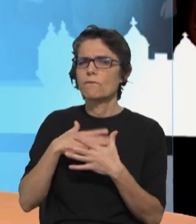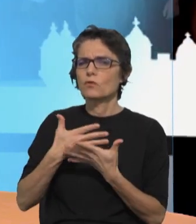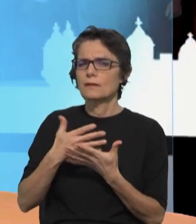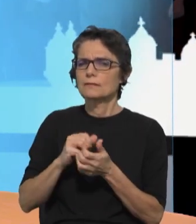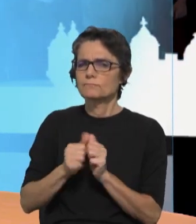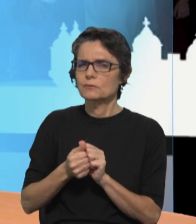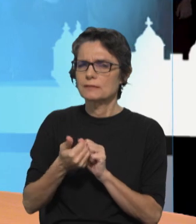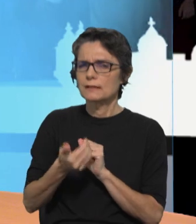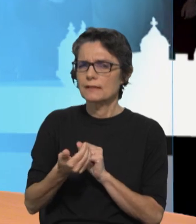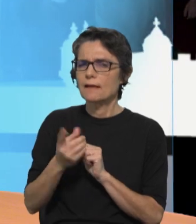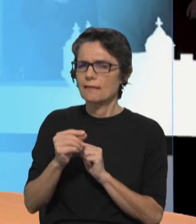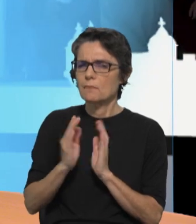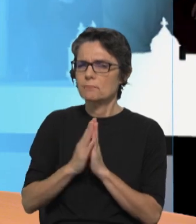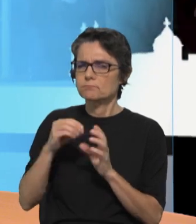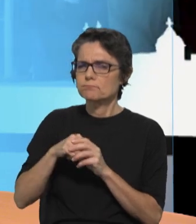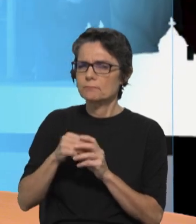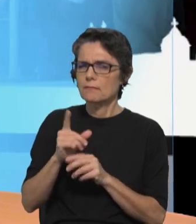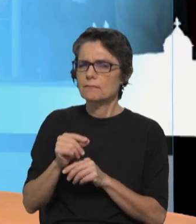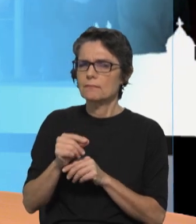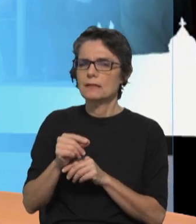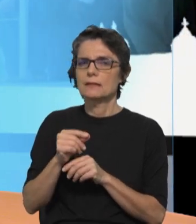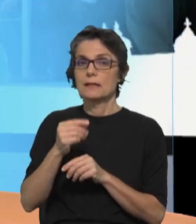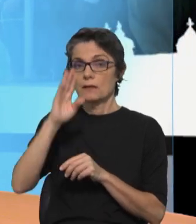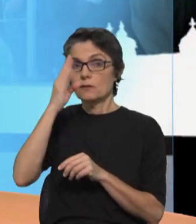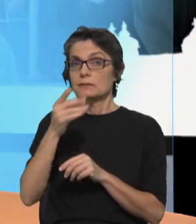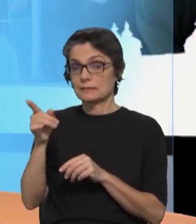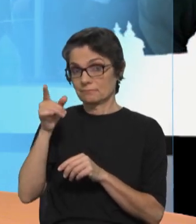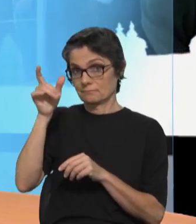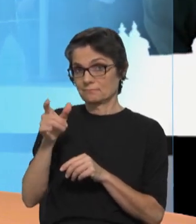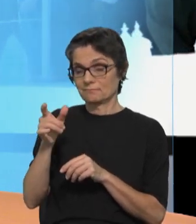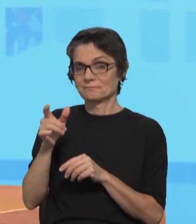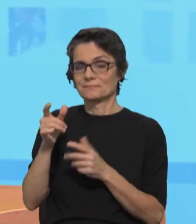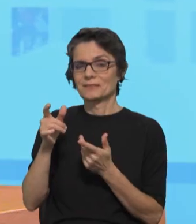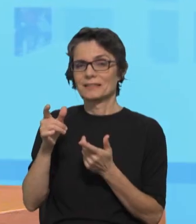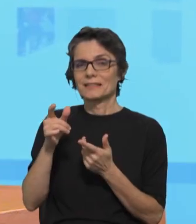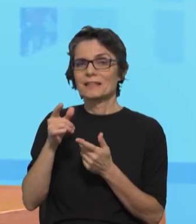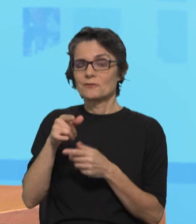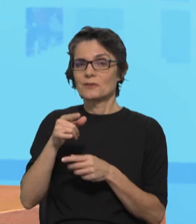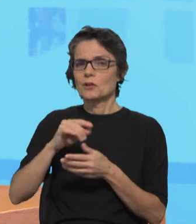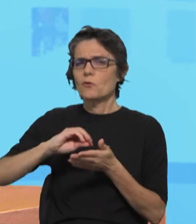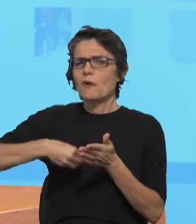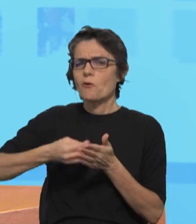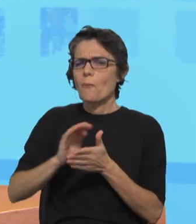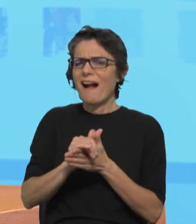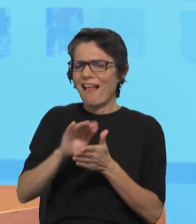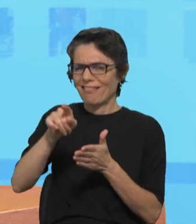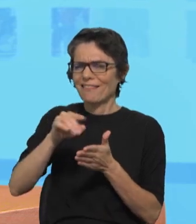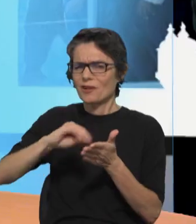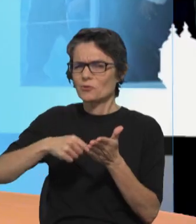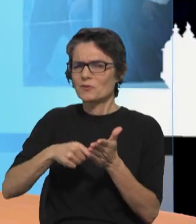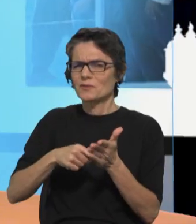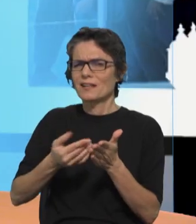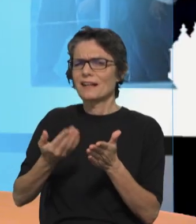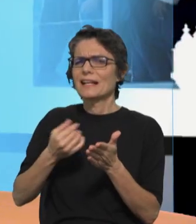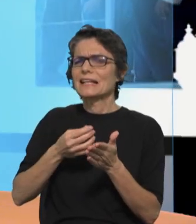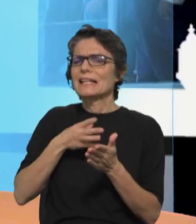mudar. Até dentro da própria Igreja, eventualmente, sei que foi fala-se disso, dos signatários de uma carta que sugeria